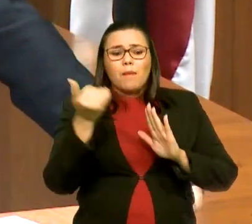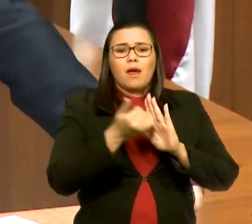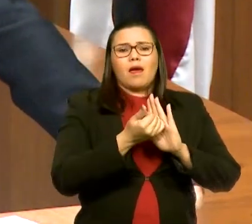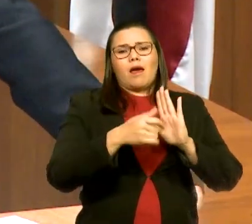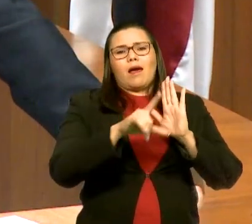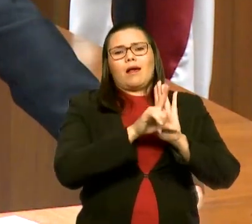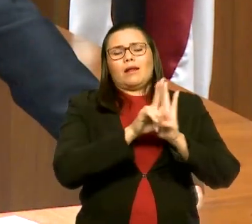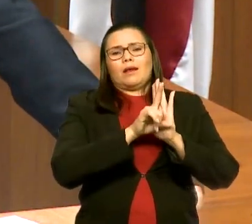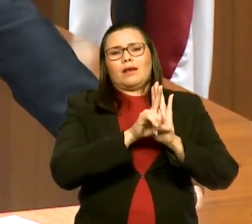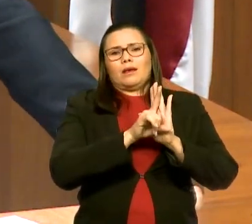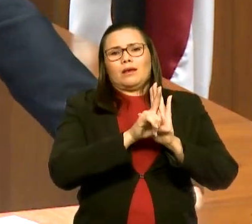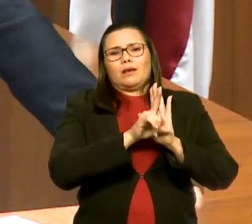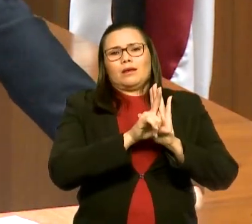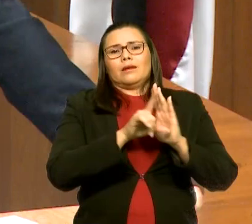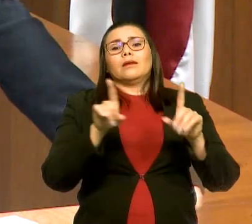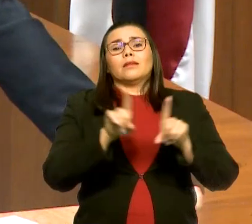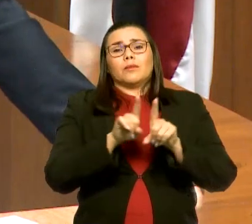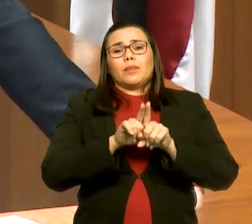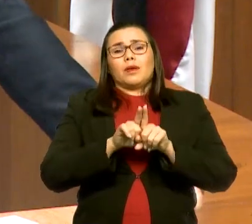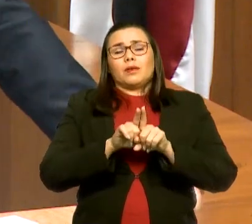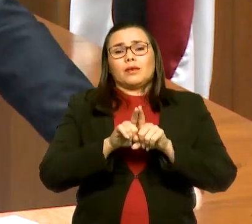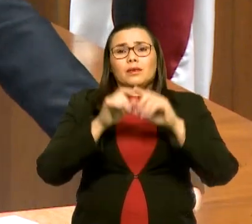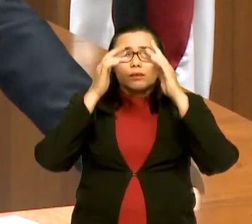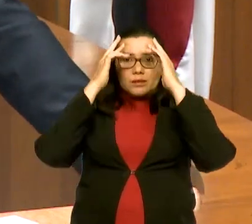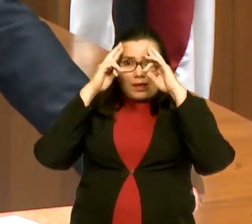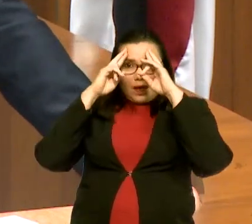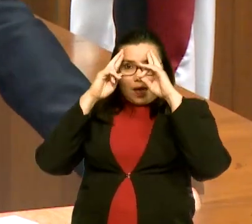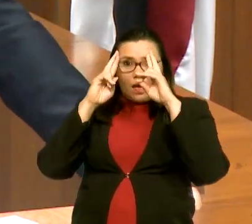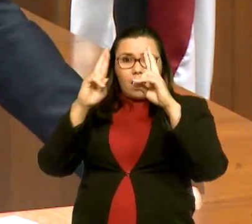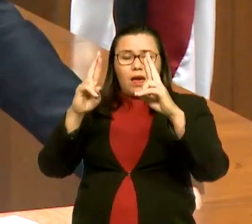Júlio. É, no fim das contas, defender